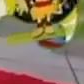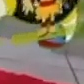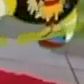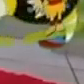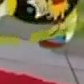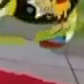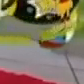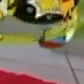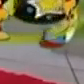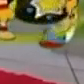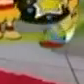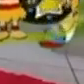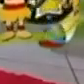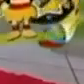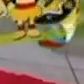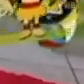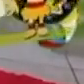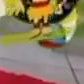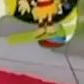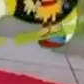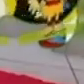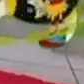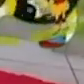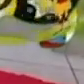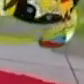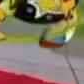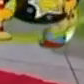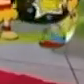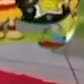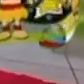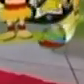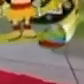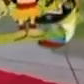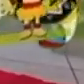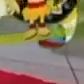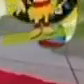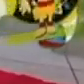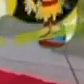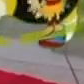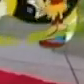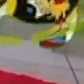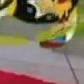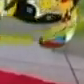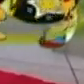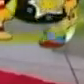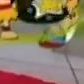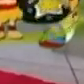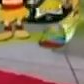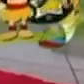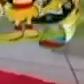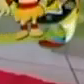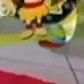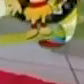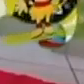tanto, parecia não adiantar, mas a fé do povo era tanta que o pajé, com sua